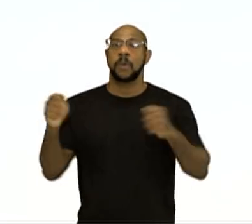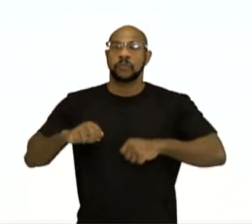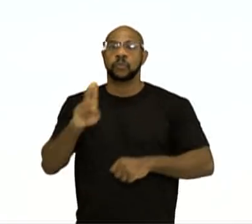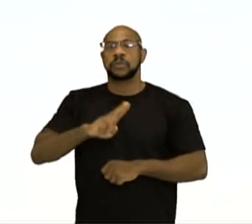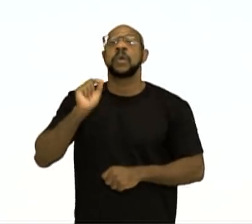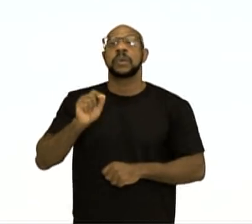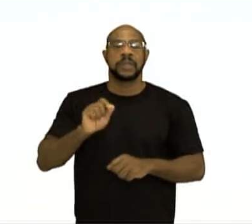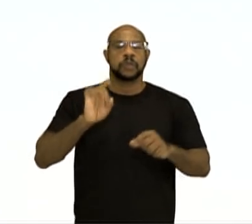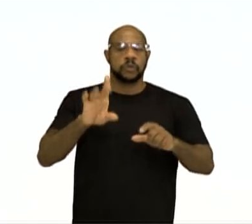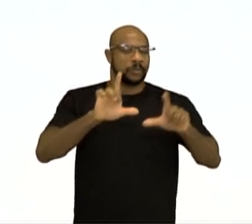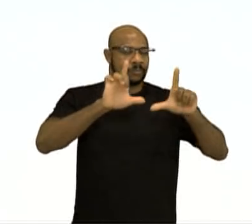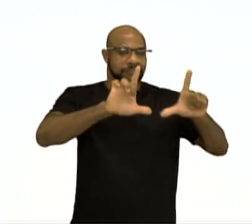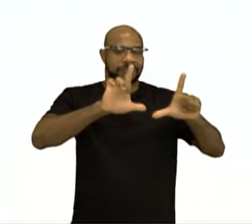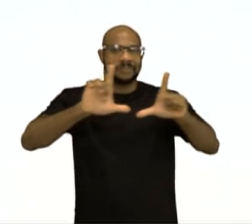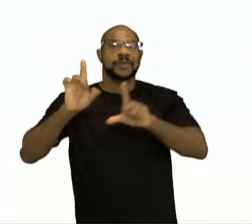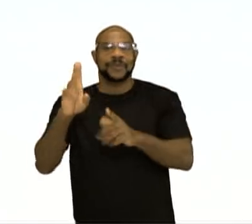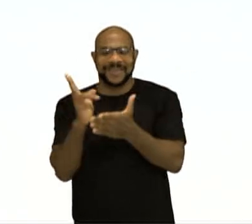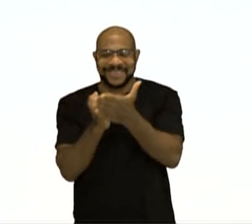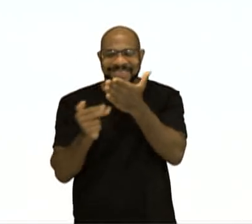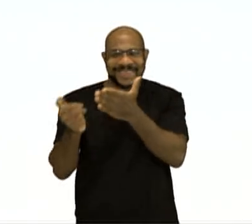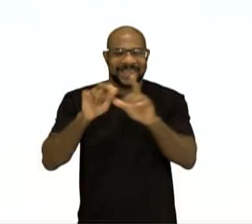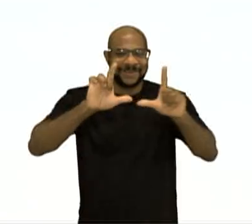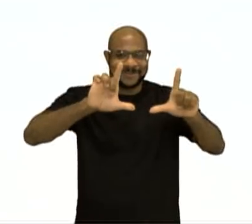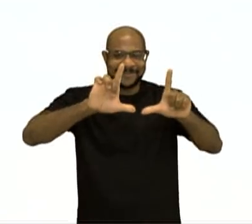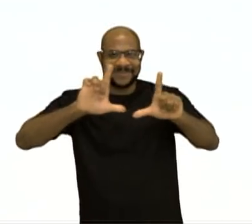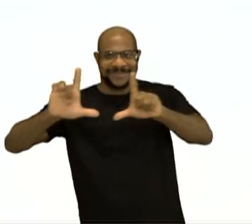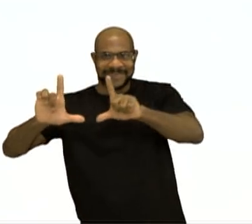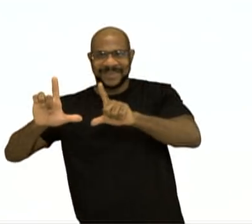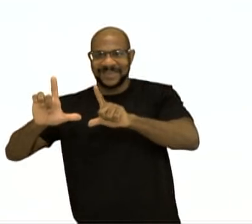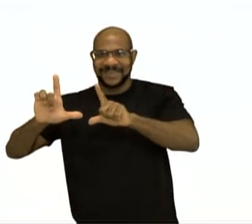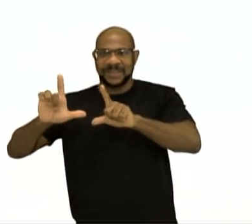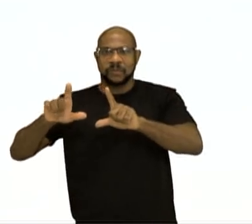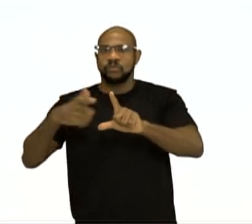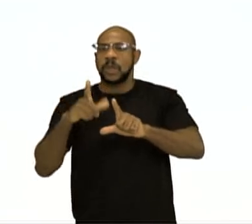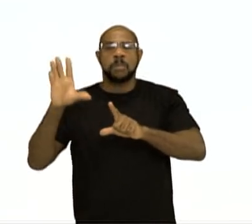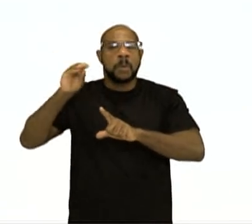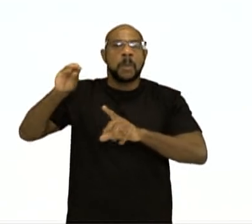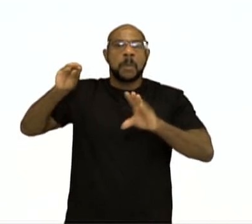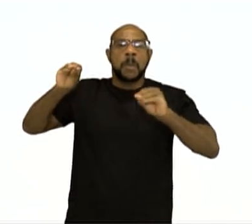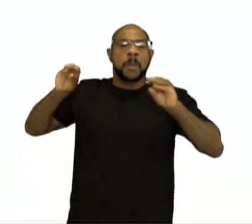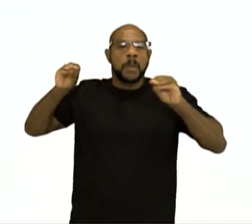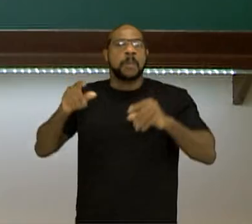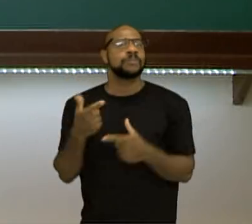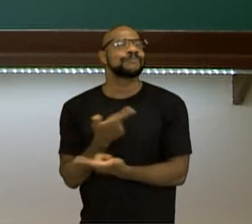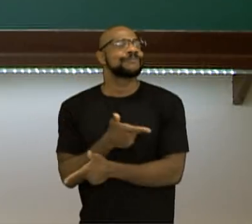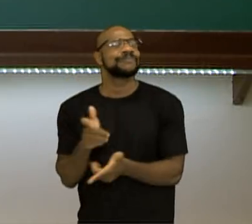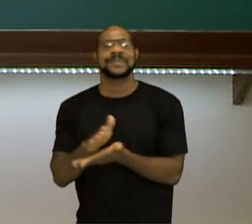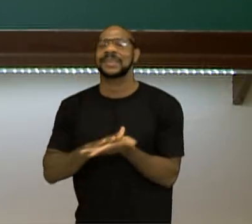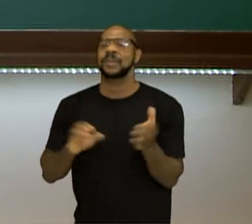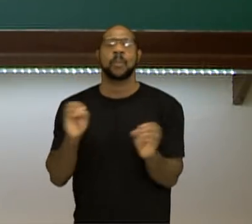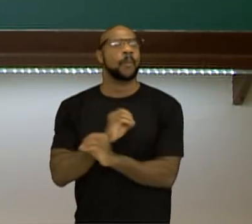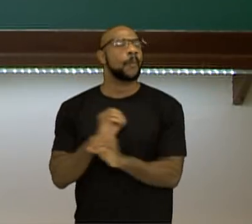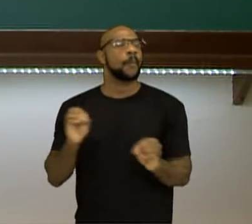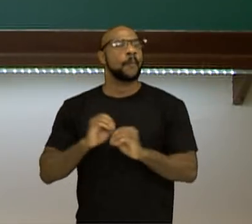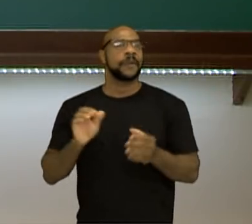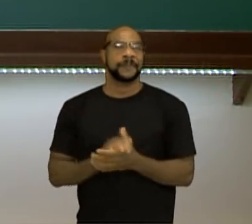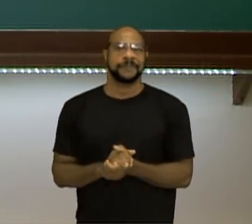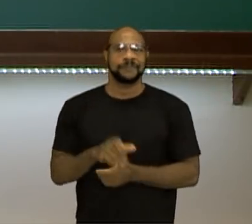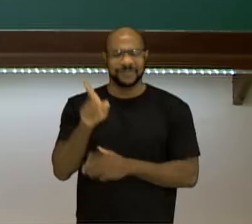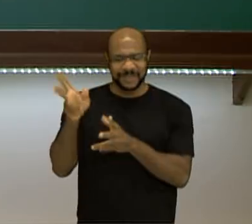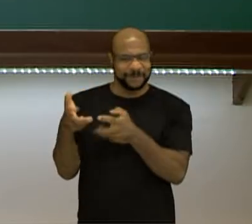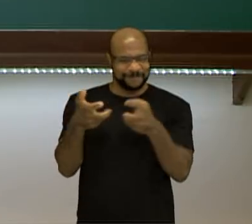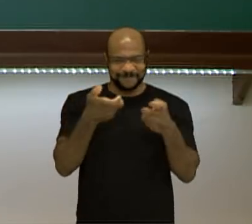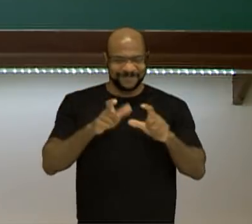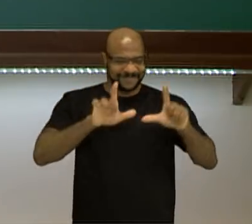desenhos. Você deve estar acostumado já a fazer leituras, né? E observar que muitos desses